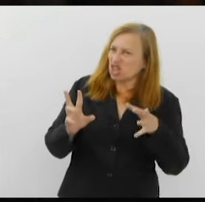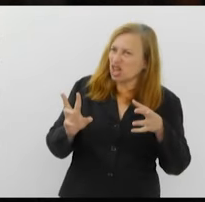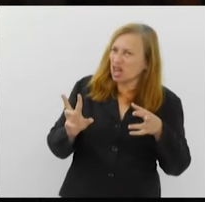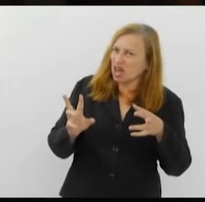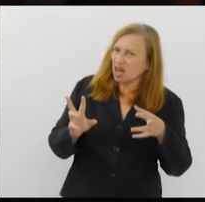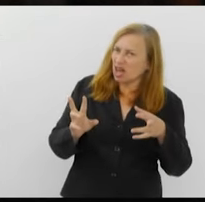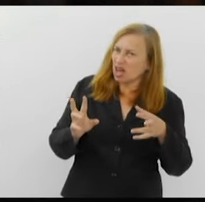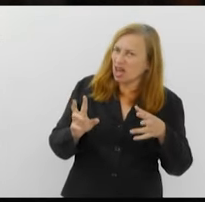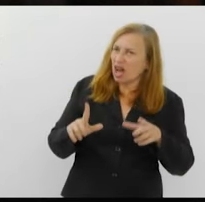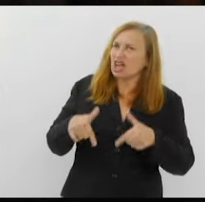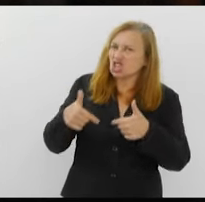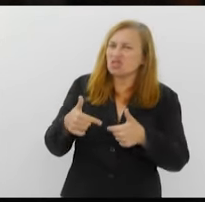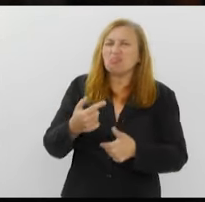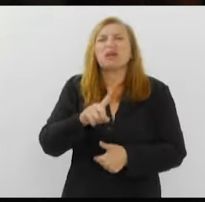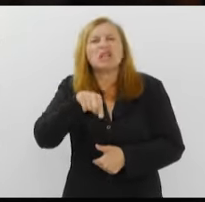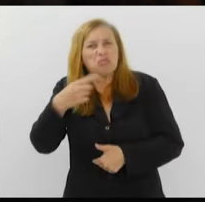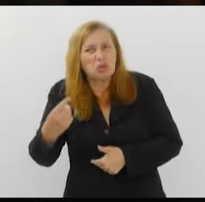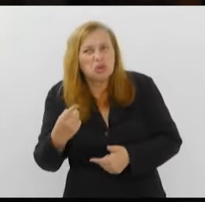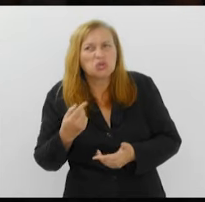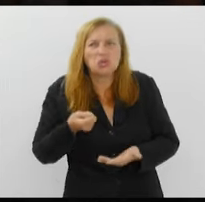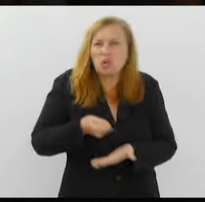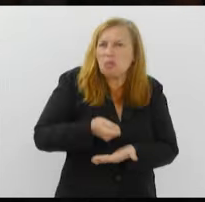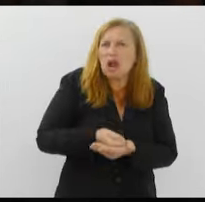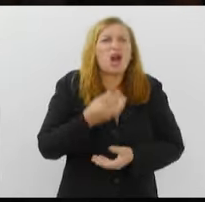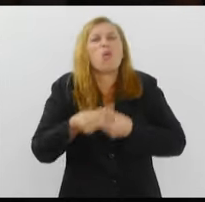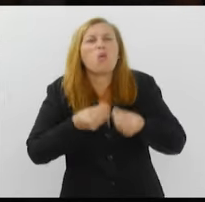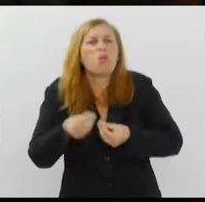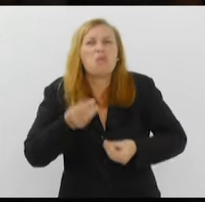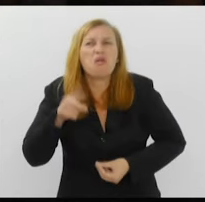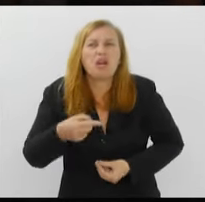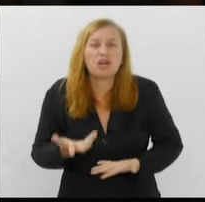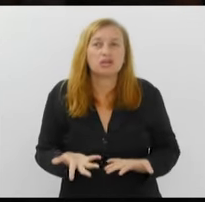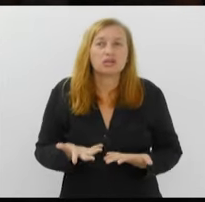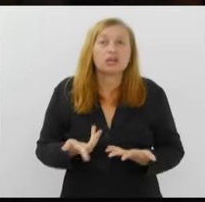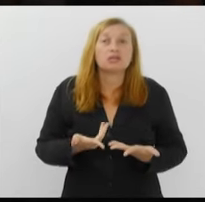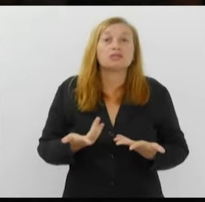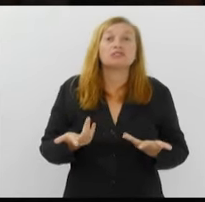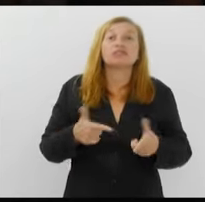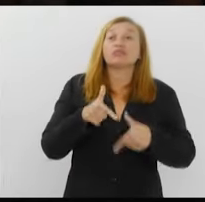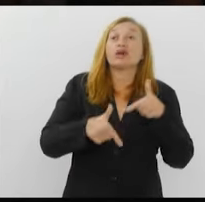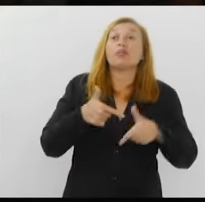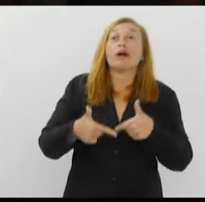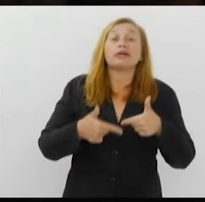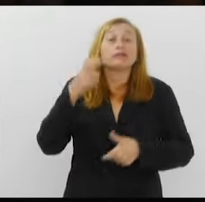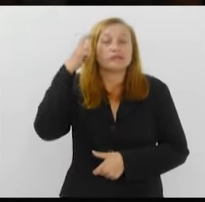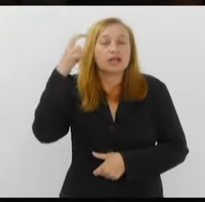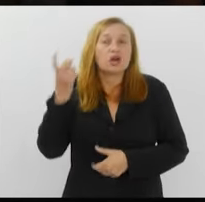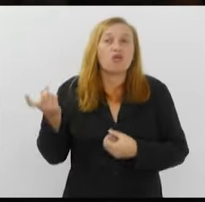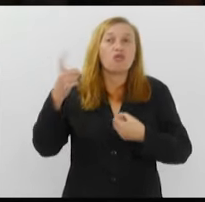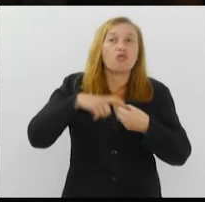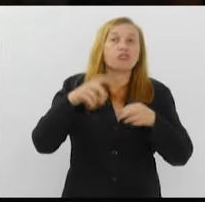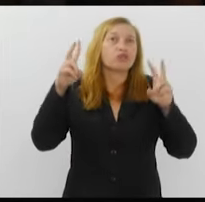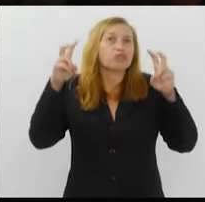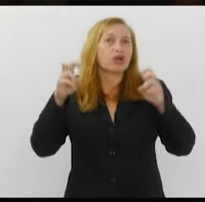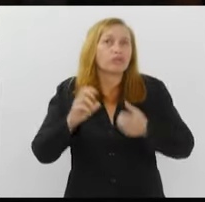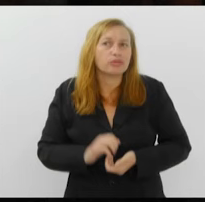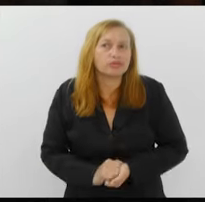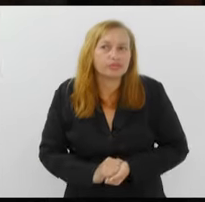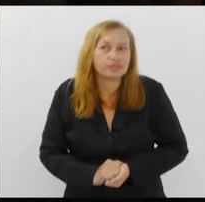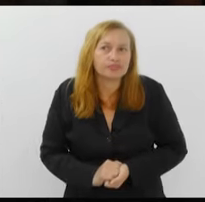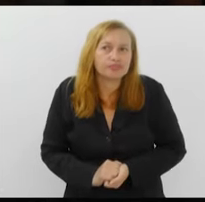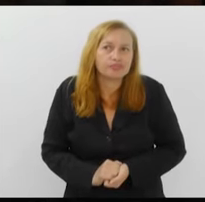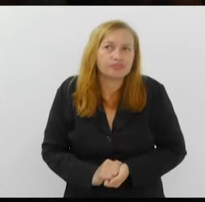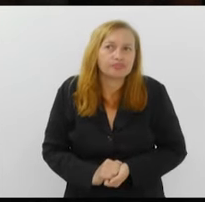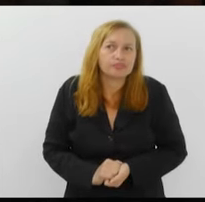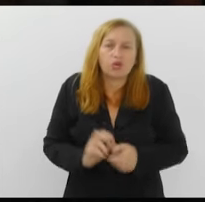e depois cobrar? Como é que é isso? Cadê o serviço de inteligência? Mas volta ao tema, a questão